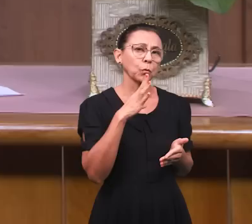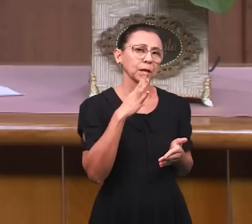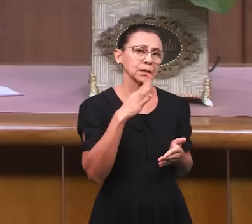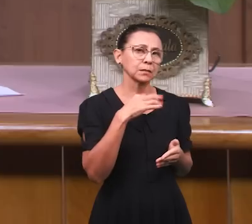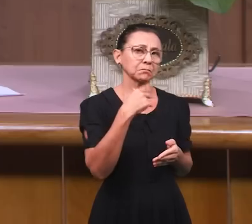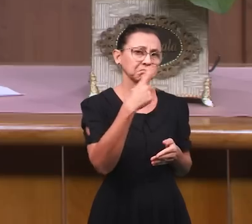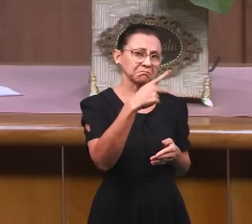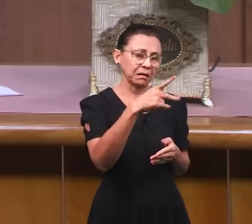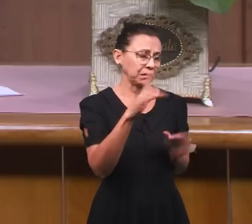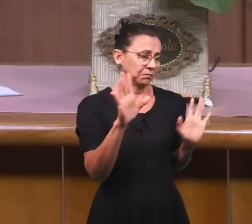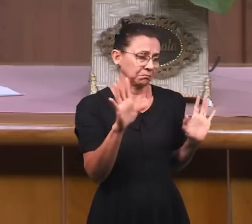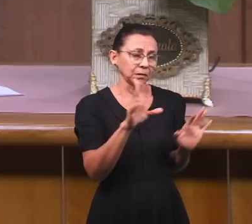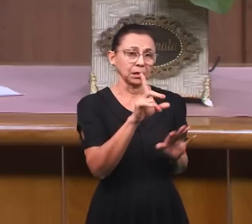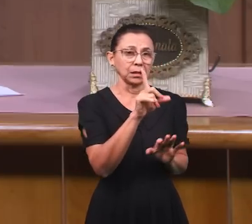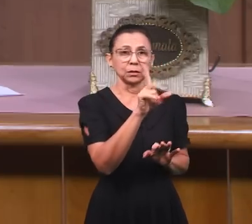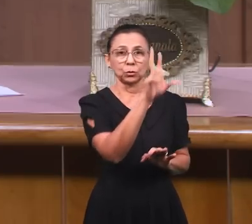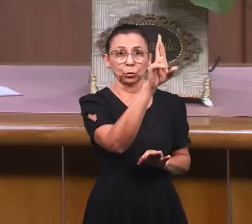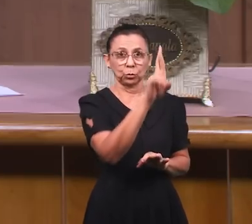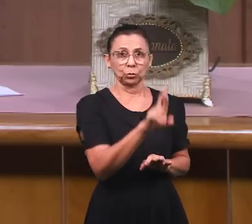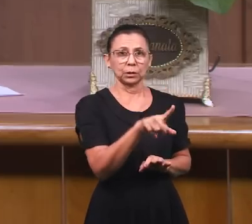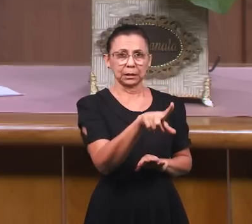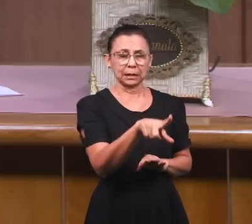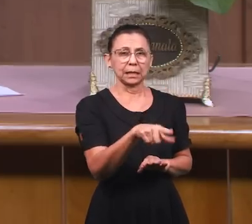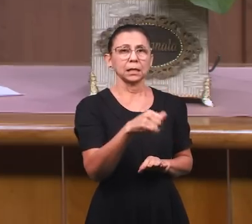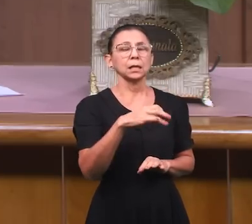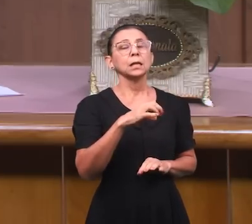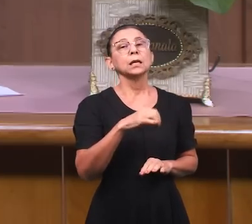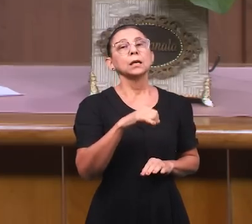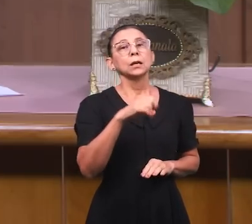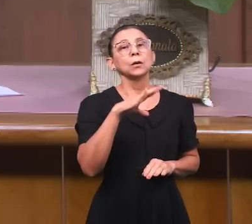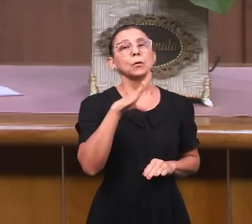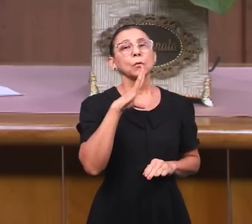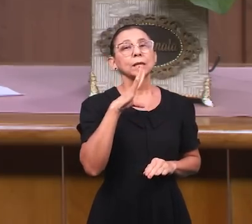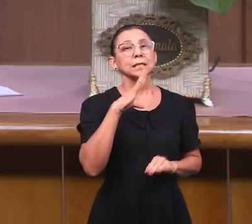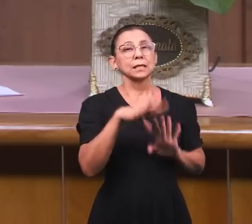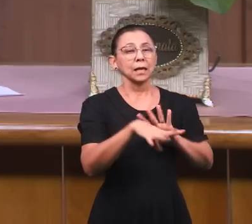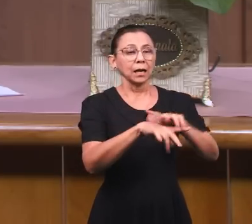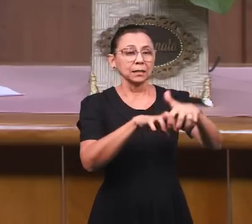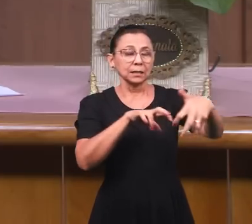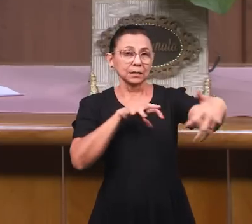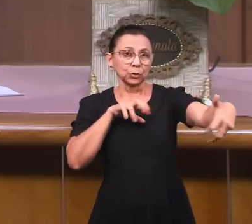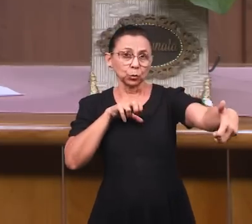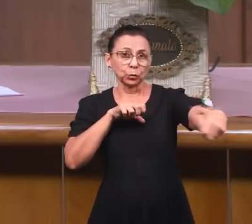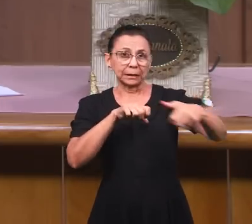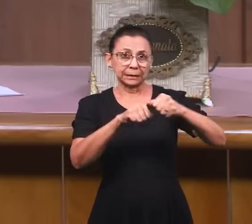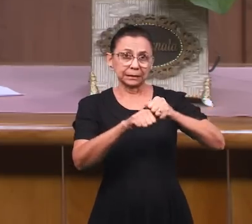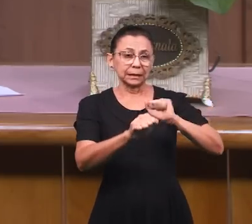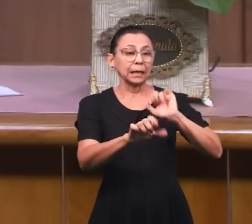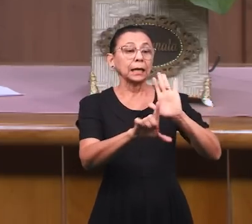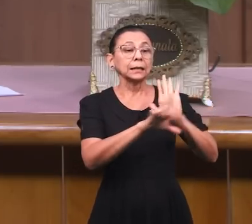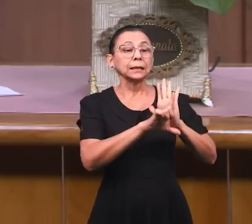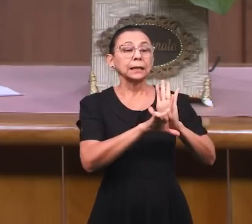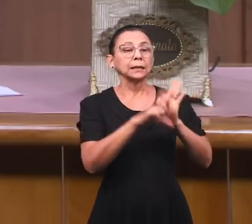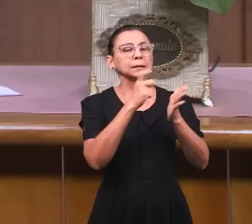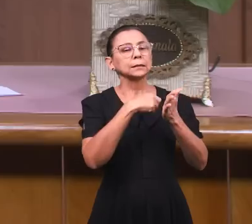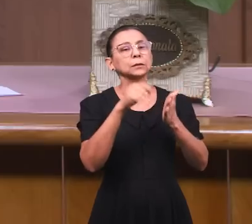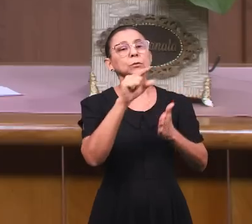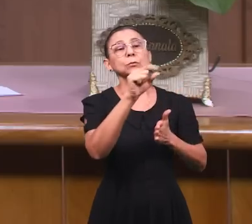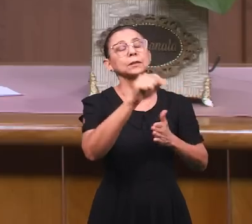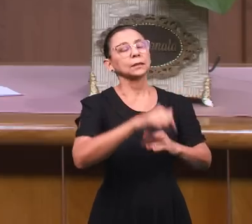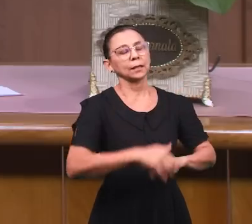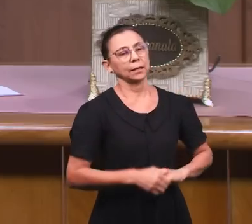conhecia. Ele era um doutor da lei, ele conhecia as Escrituras. E Jesus então perguntou assim: mas o que está escrito na